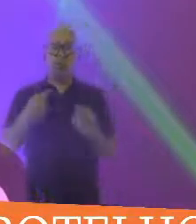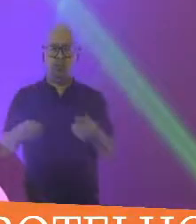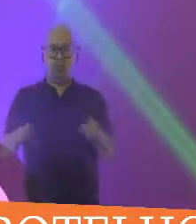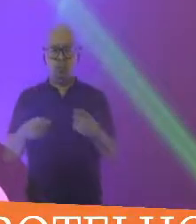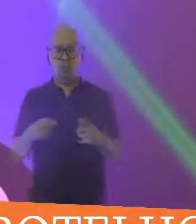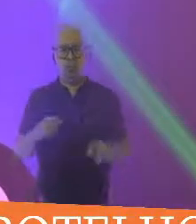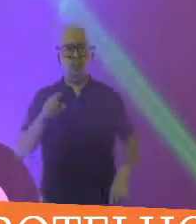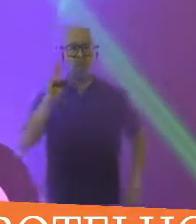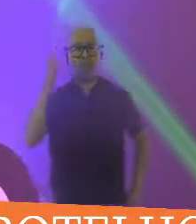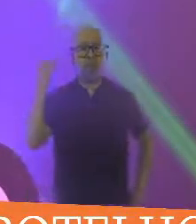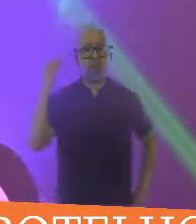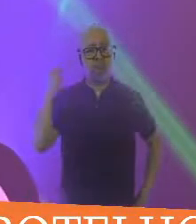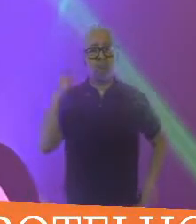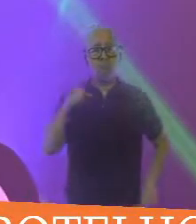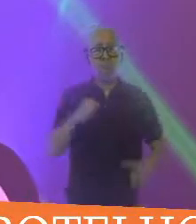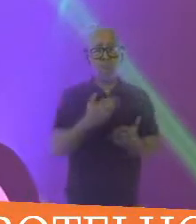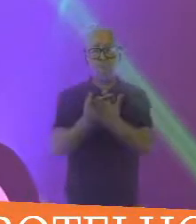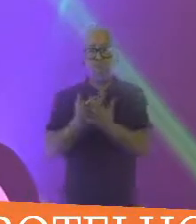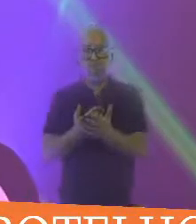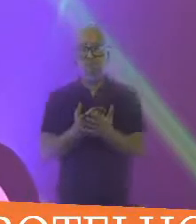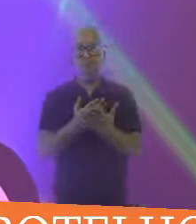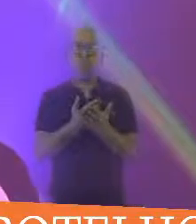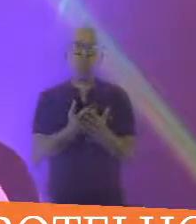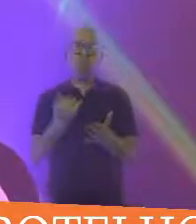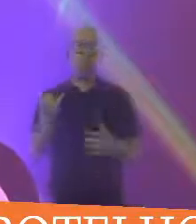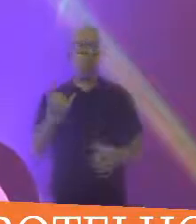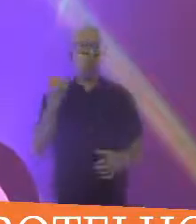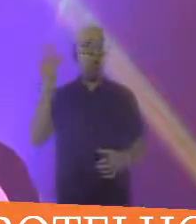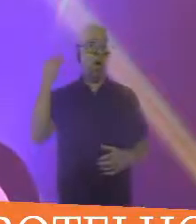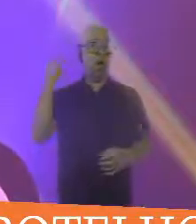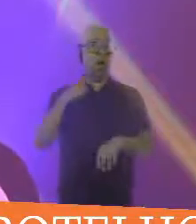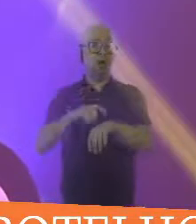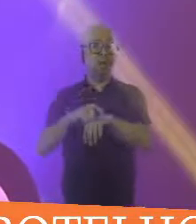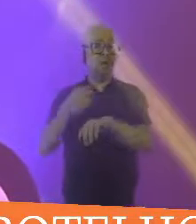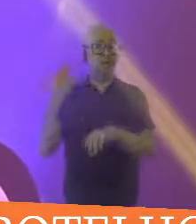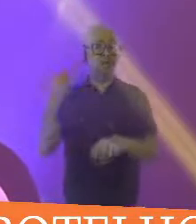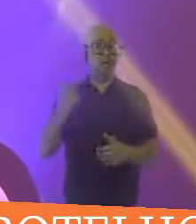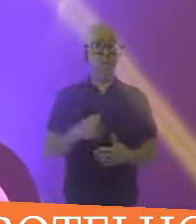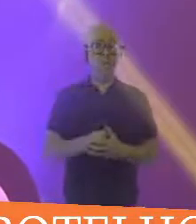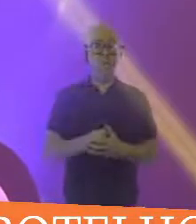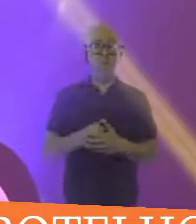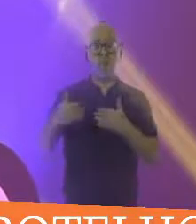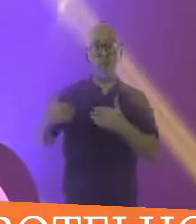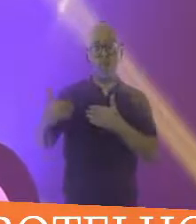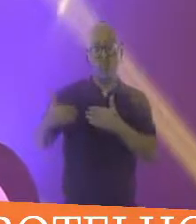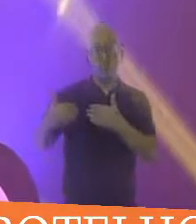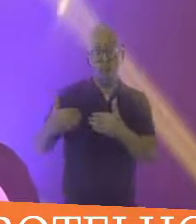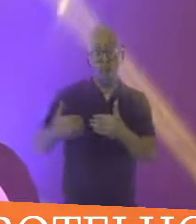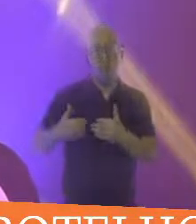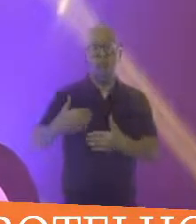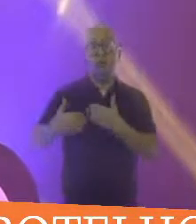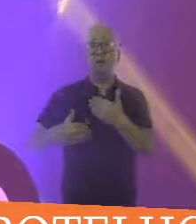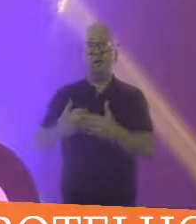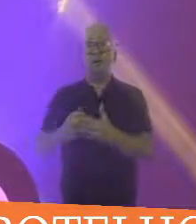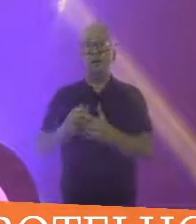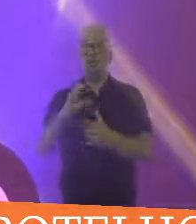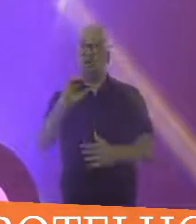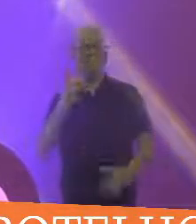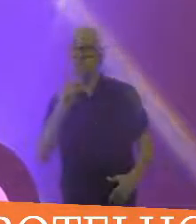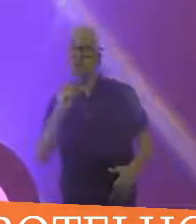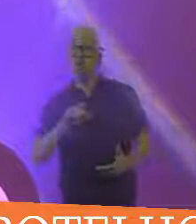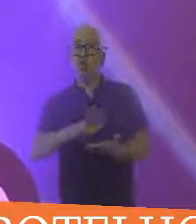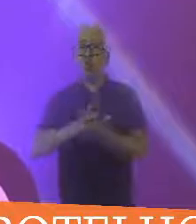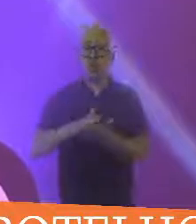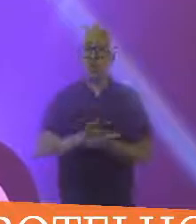uma espécie de formação instrumental bastante importante para a época e caminhou junto também com o desenvolvimento do choro e do